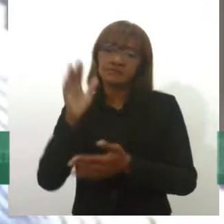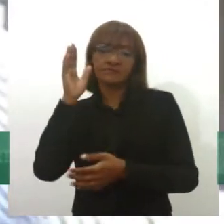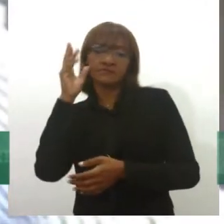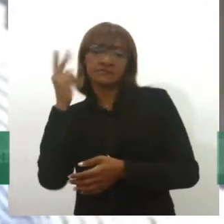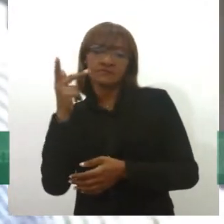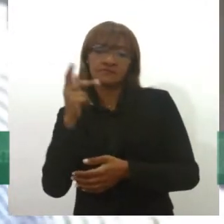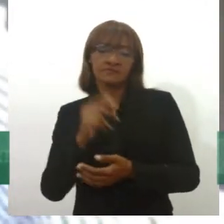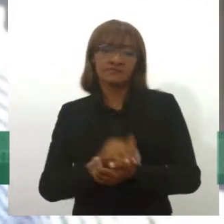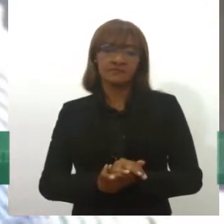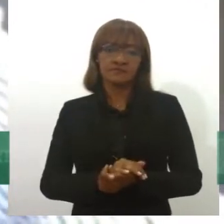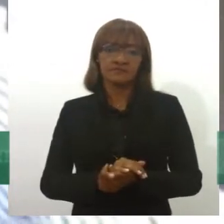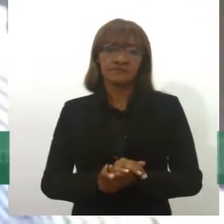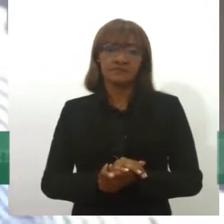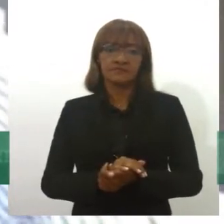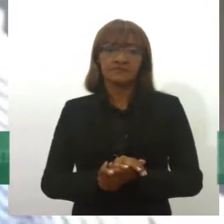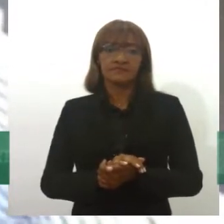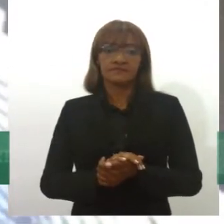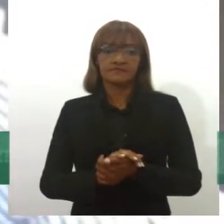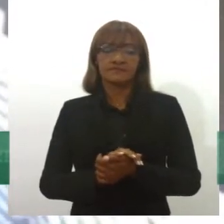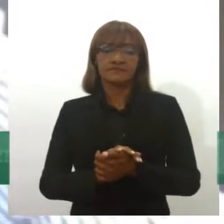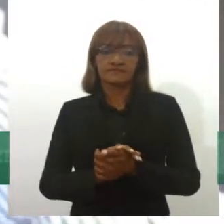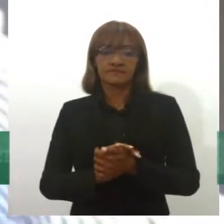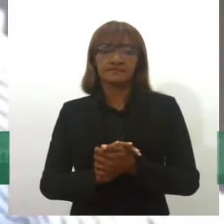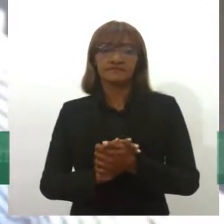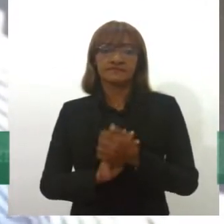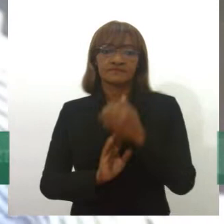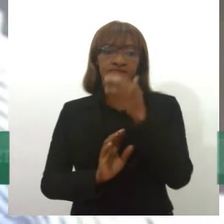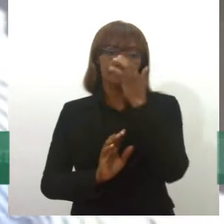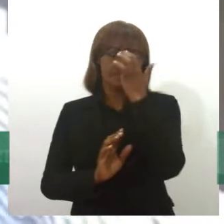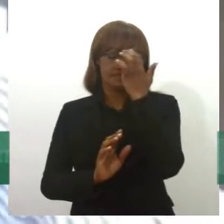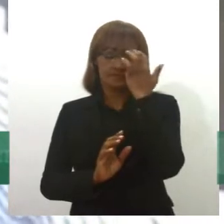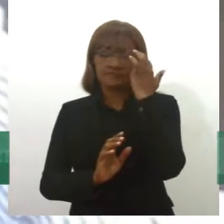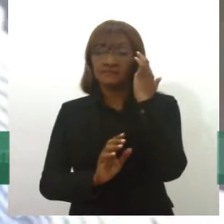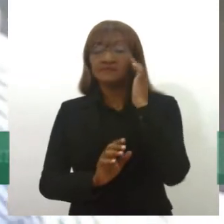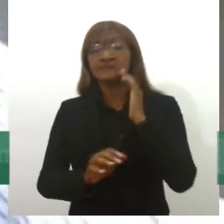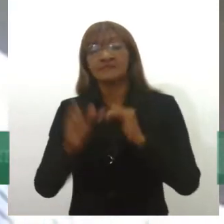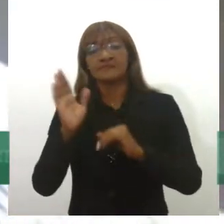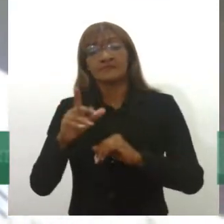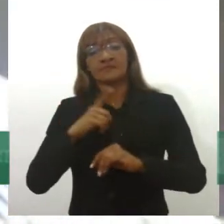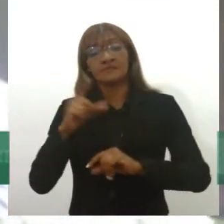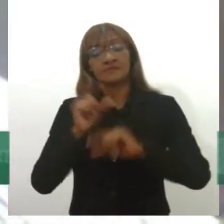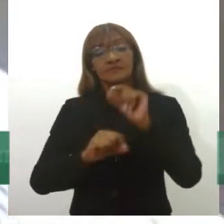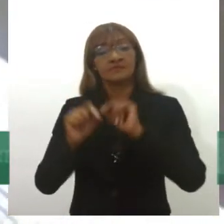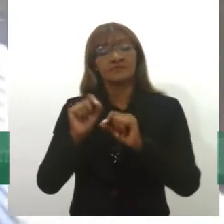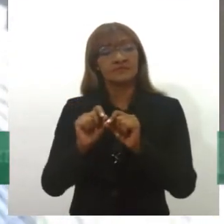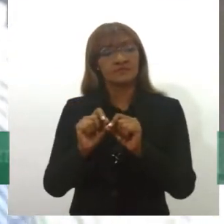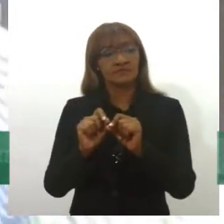gente viu aí, mesmo com o ICMS congelado, que na prática dá uma.